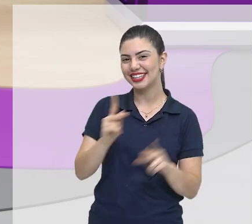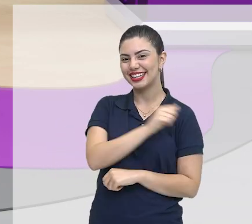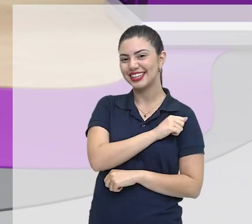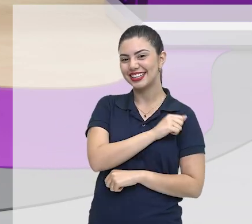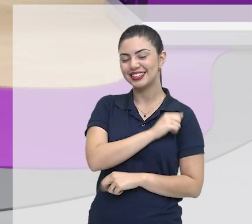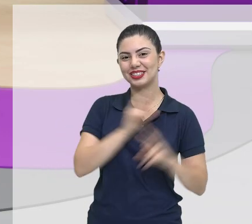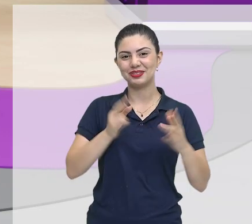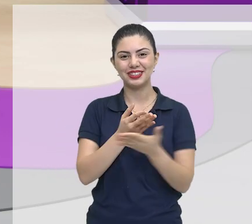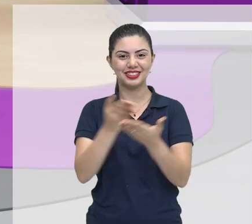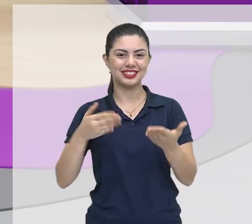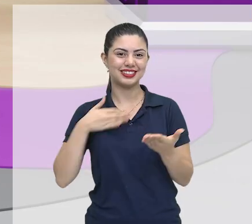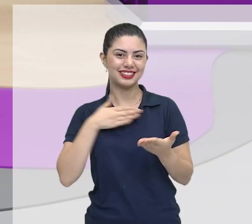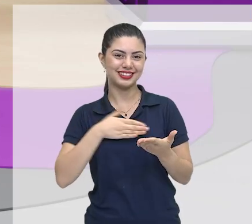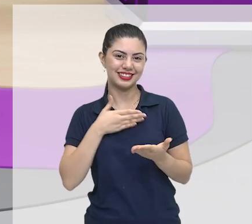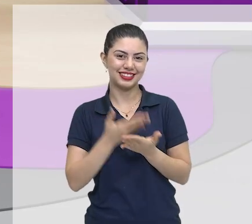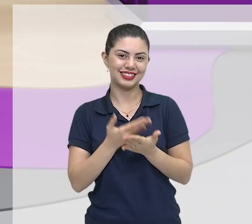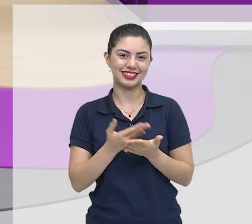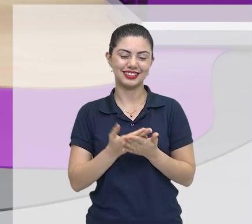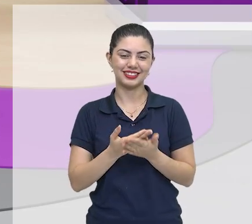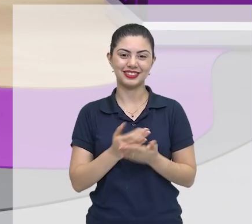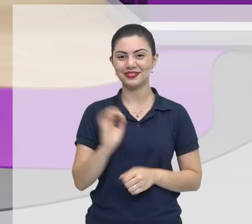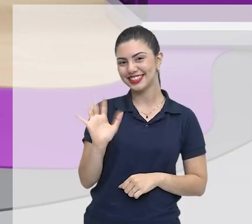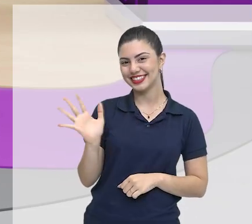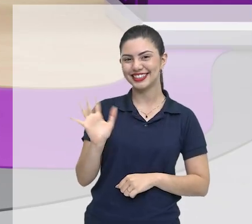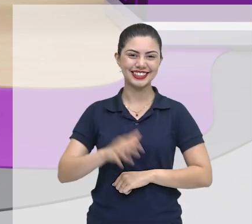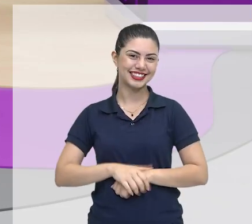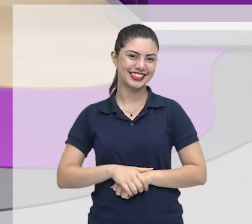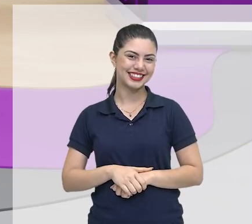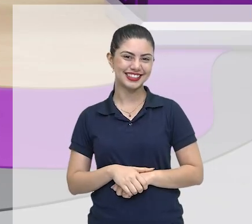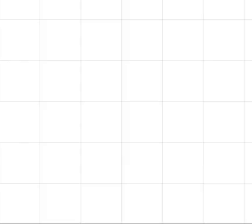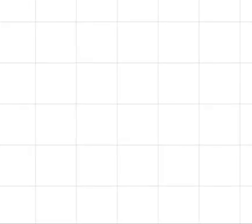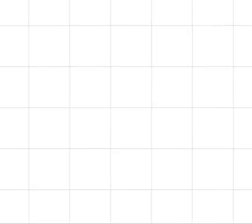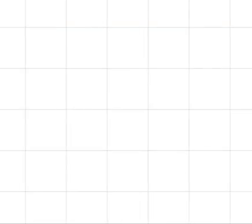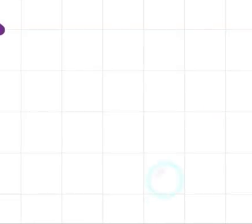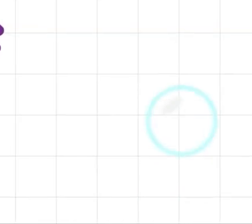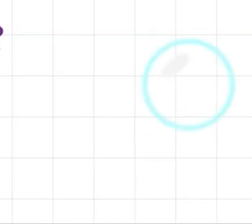Beleza, meu povo? Espero que vocês tenham gostado. Tchau!